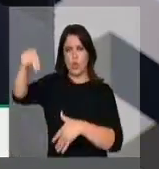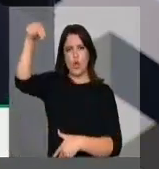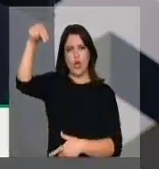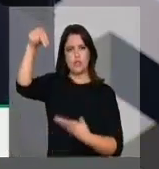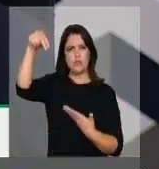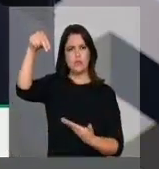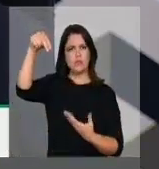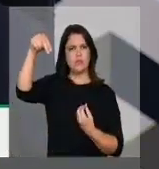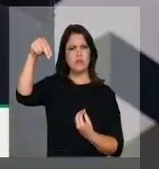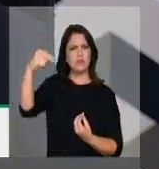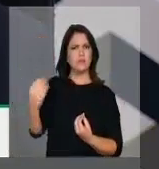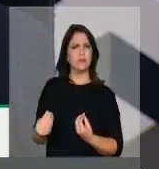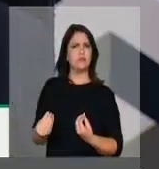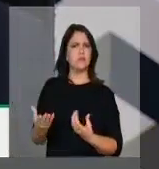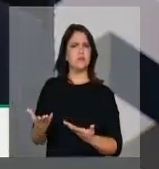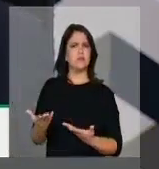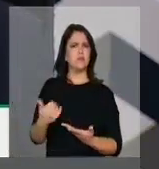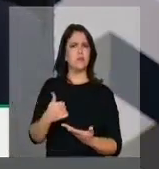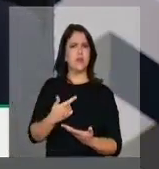norte